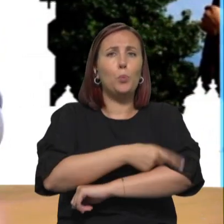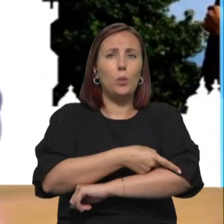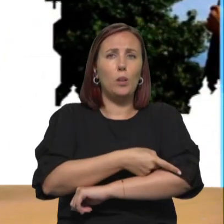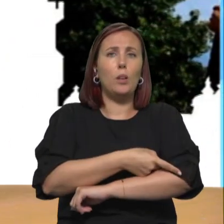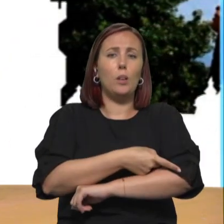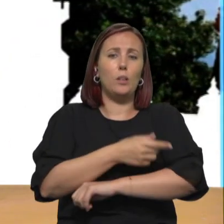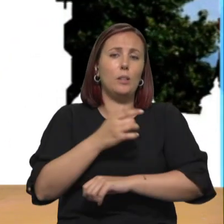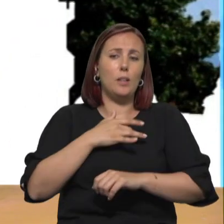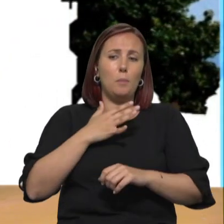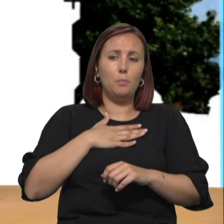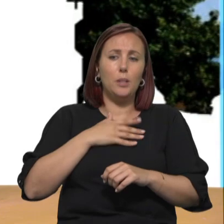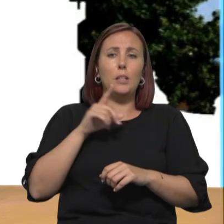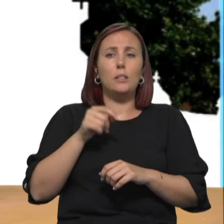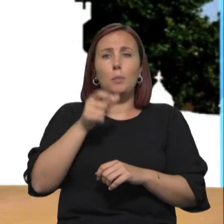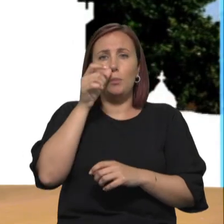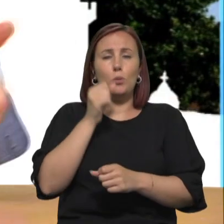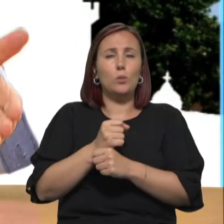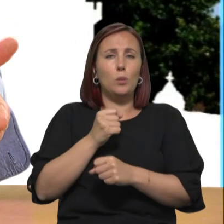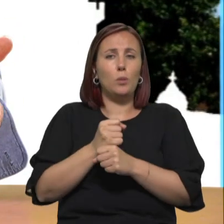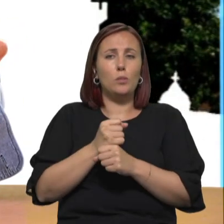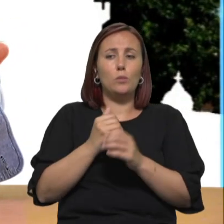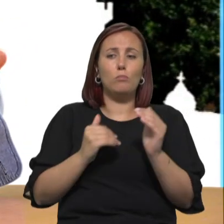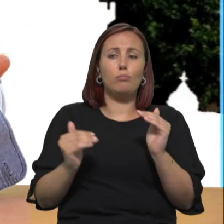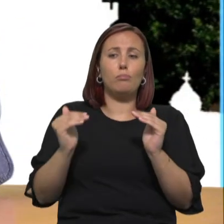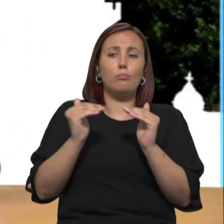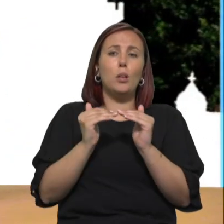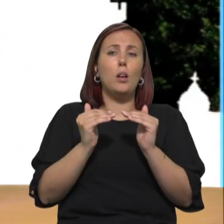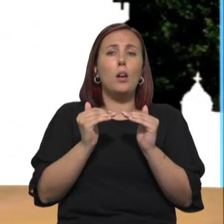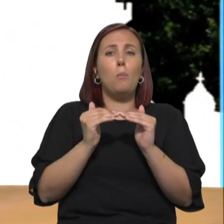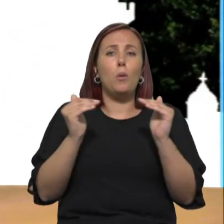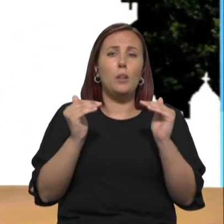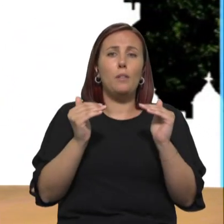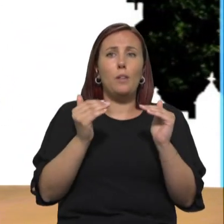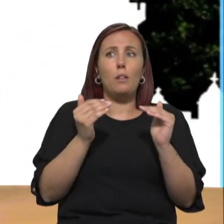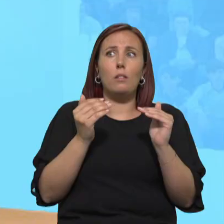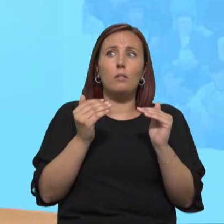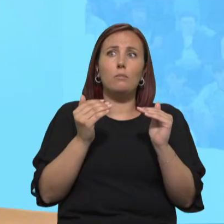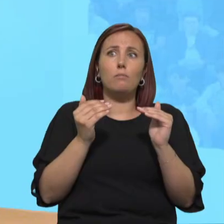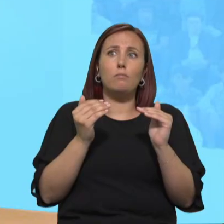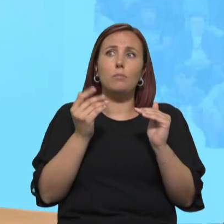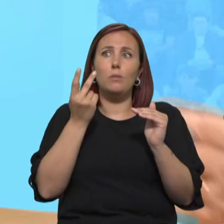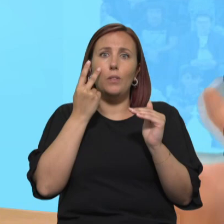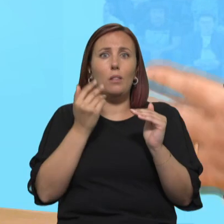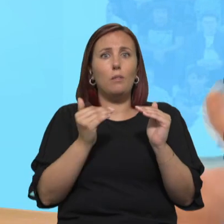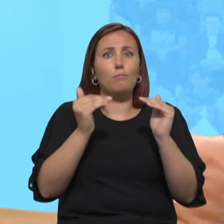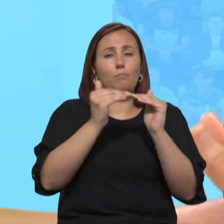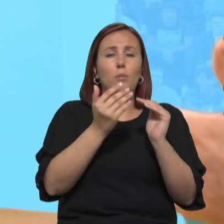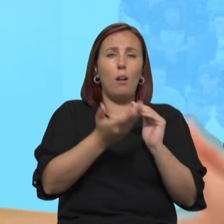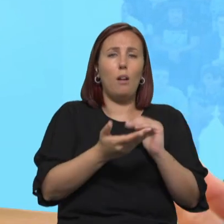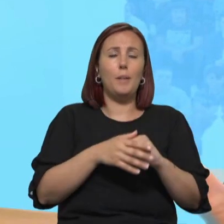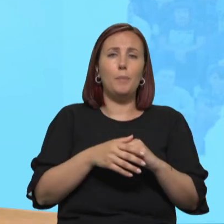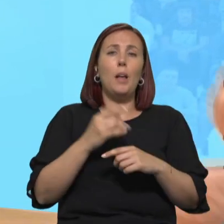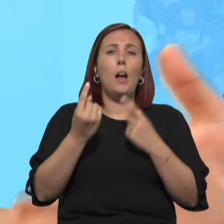das empresas e dos trabalhadores para um nível de vida que depois lhes aparece pela frente. E, portanto, reconhecendo que pode haver em alguns